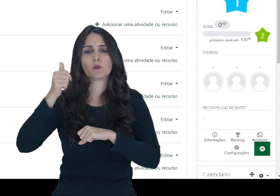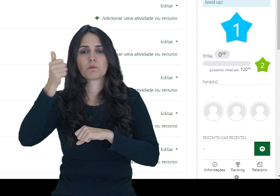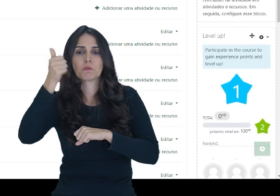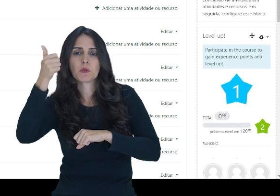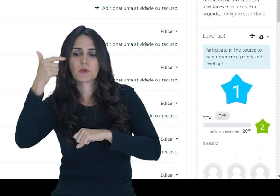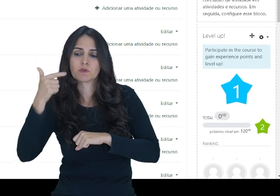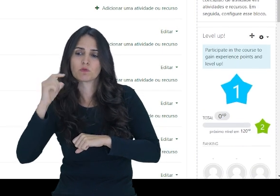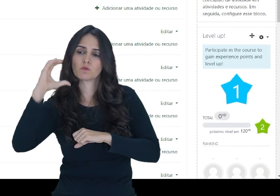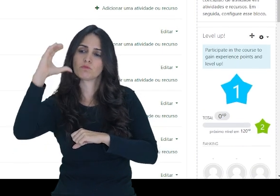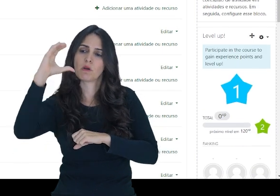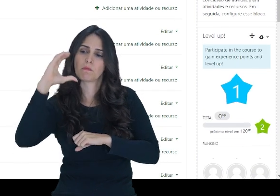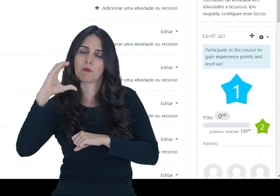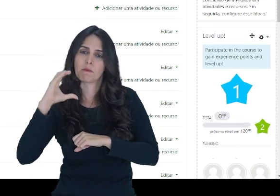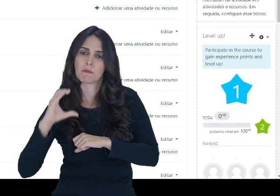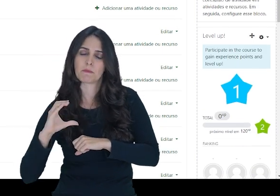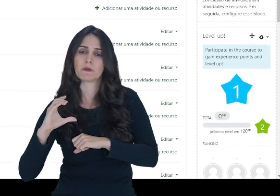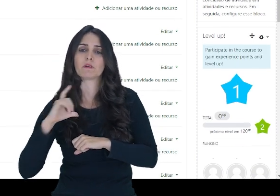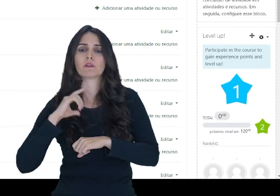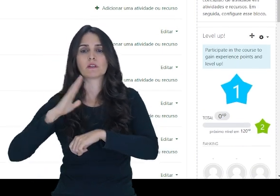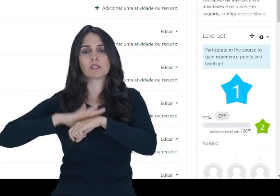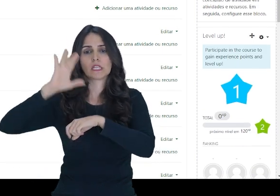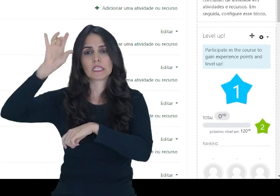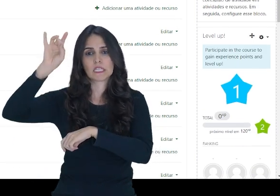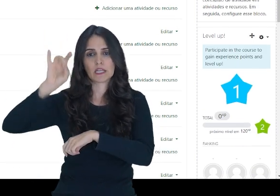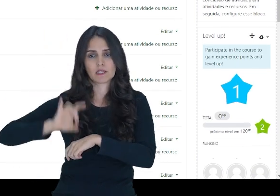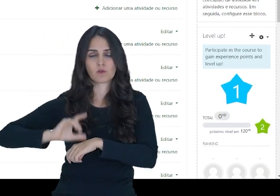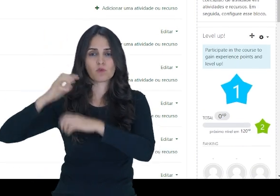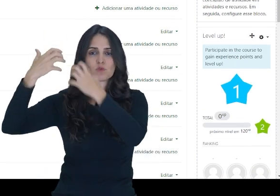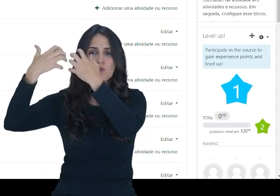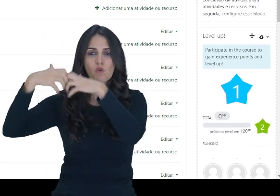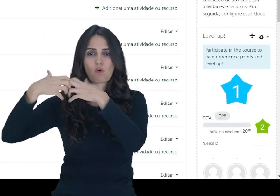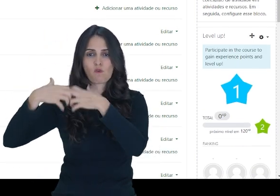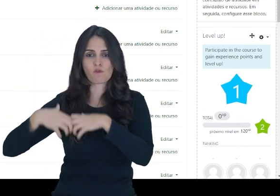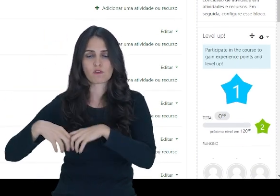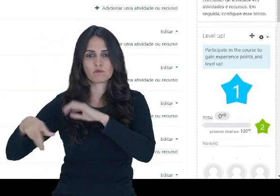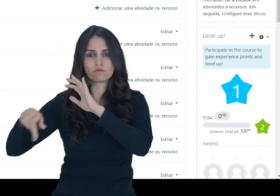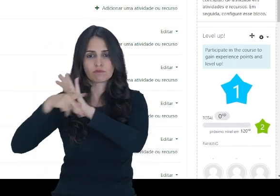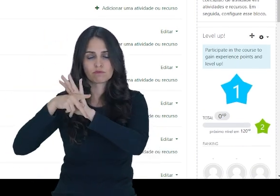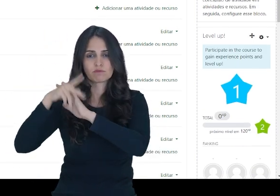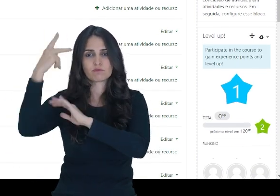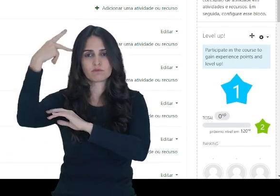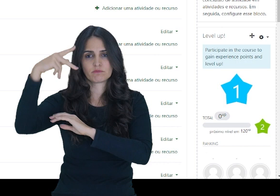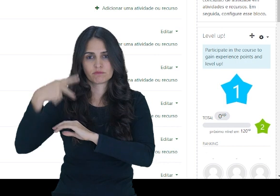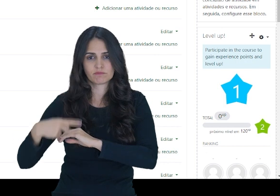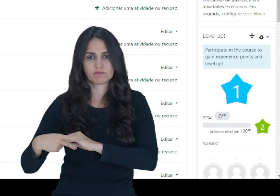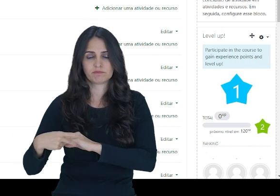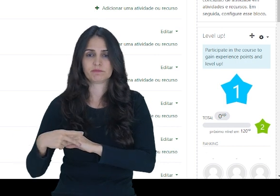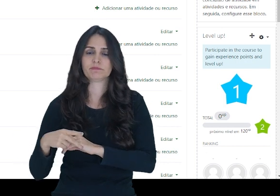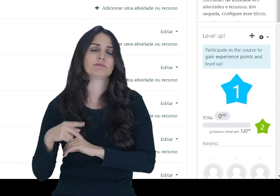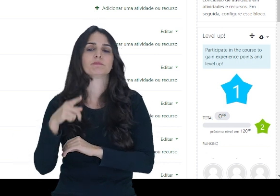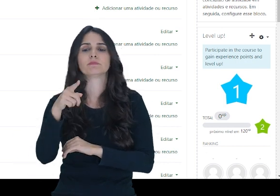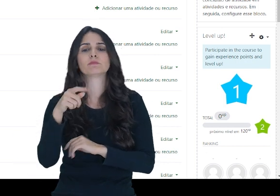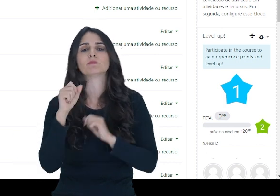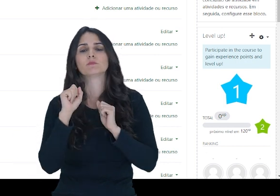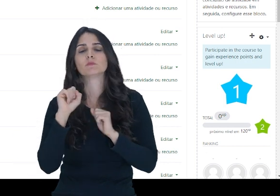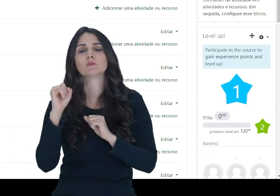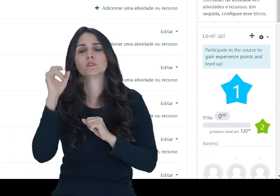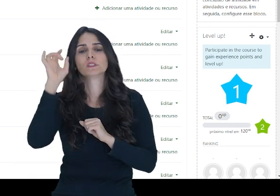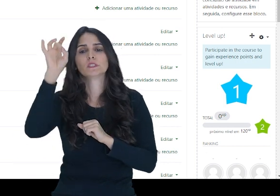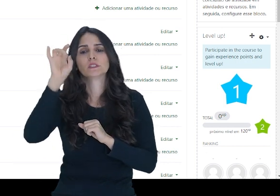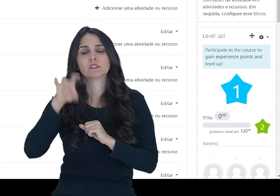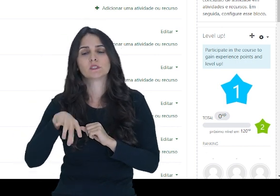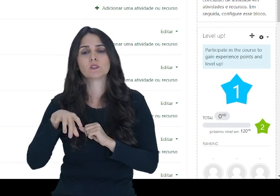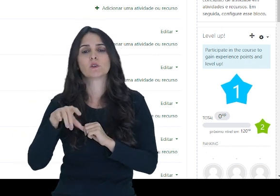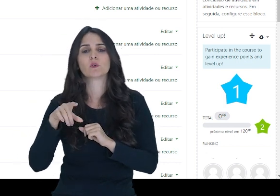que você quer que fique primeiro porém cada bloco tem a sua configuração específica e para que esses blocos funcionem